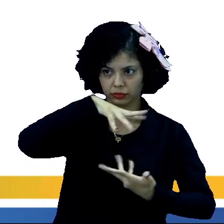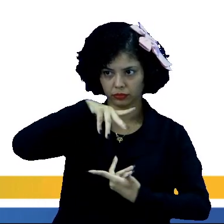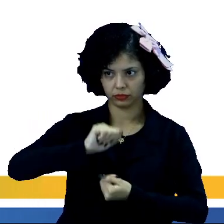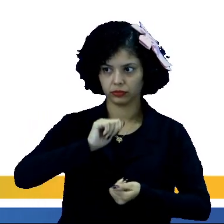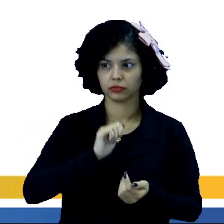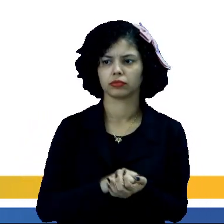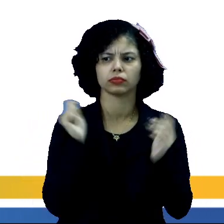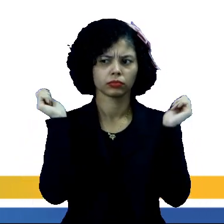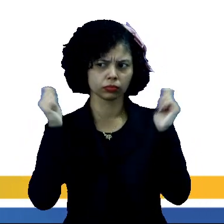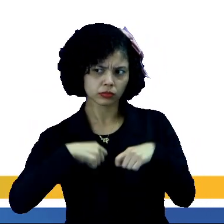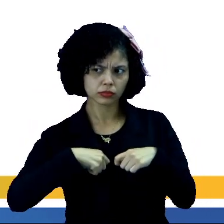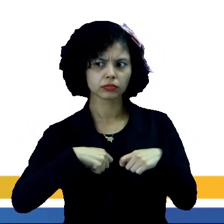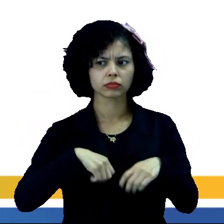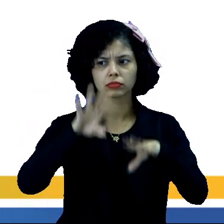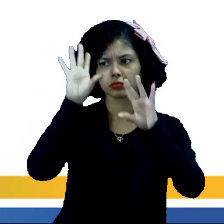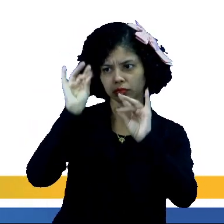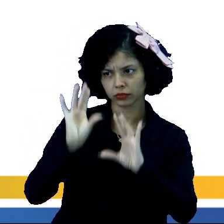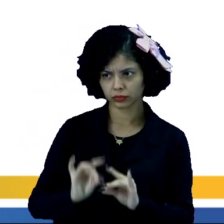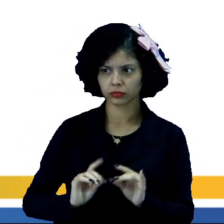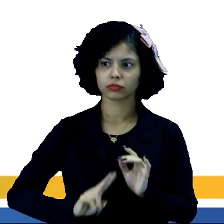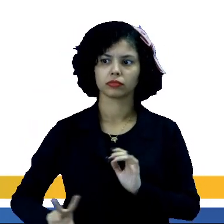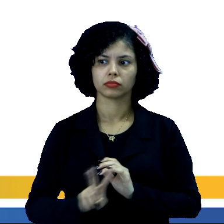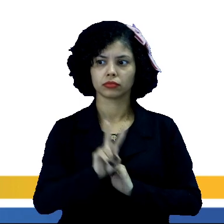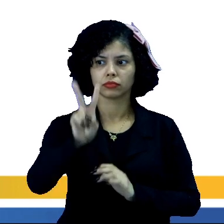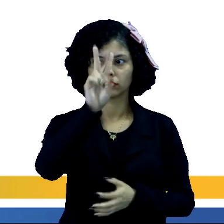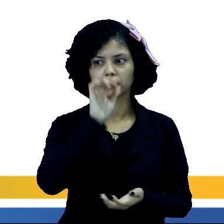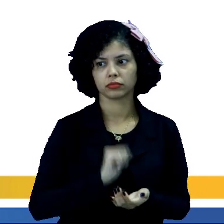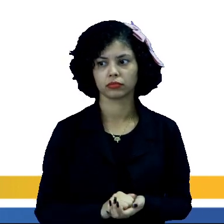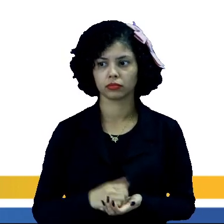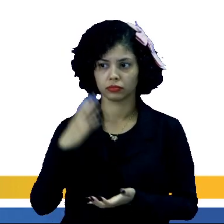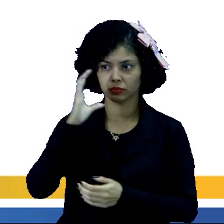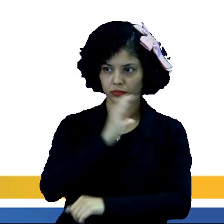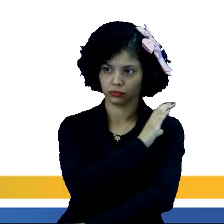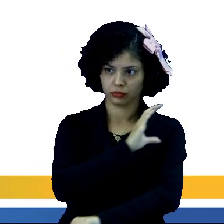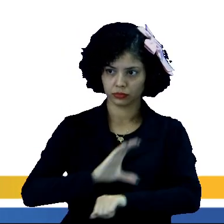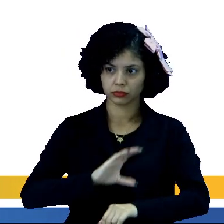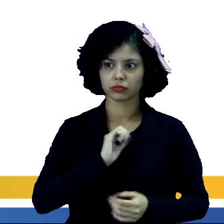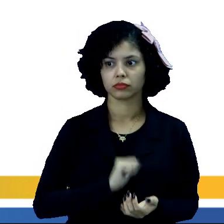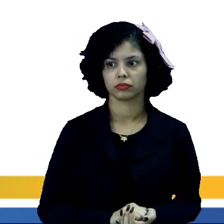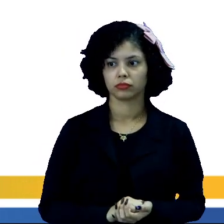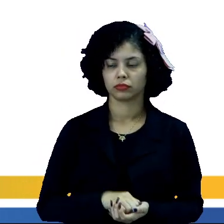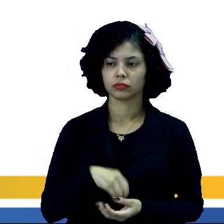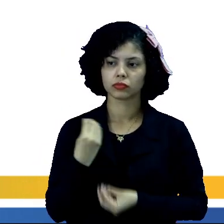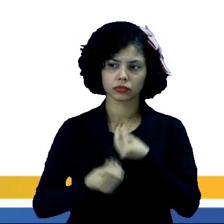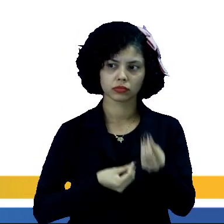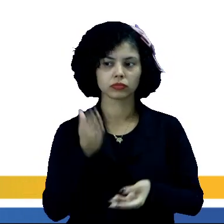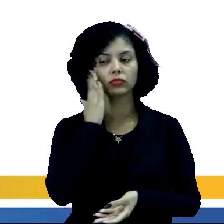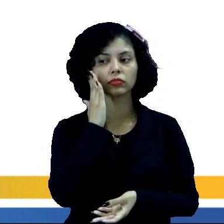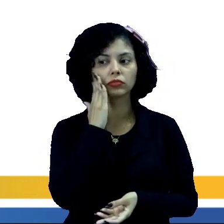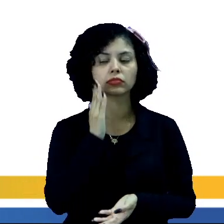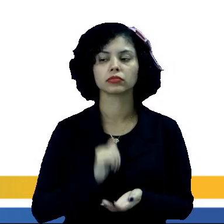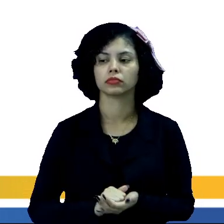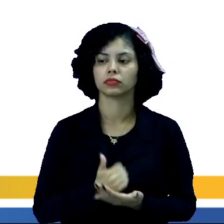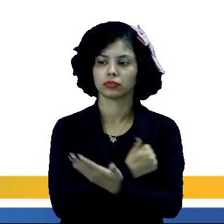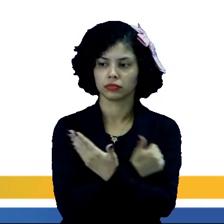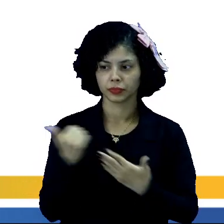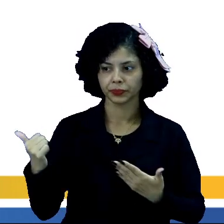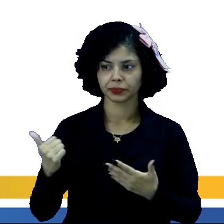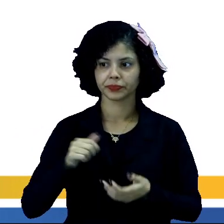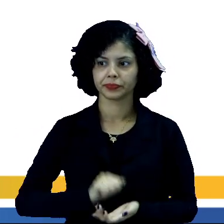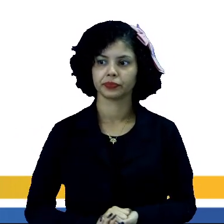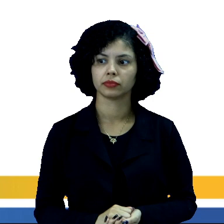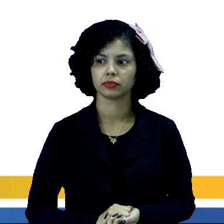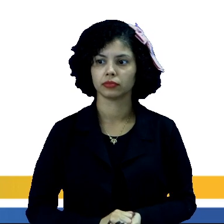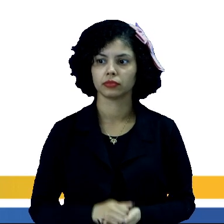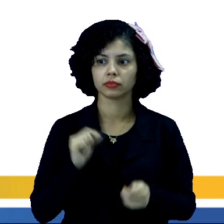diversos países no mundo, cada um possui seus valores, suas culturas e uma forma de ver, de entender